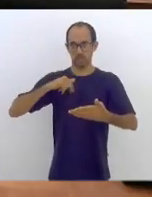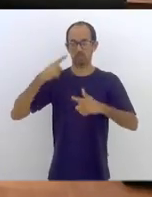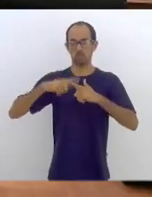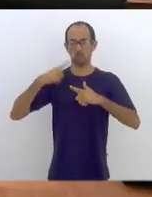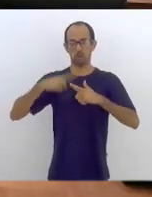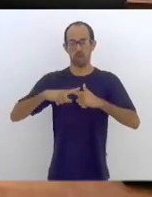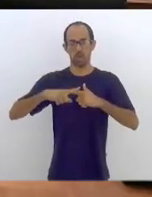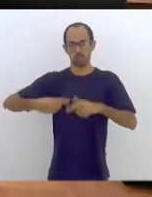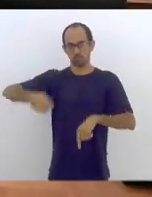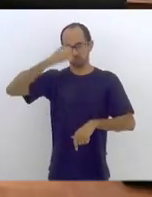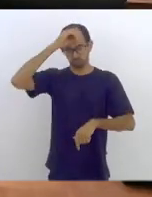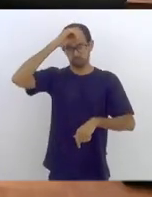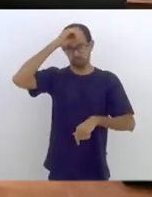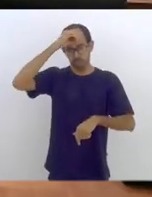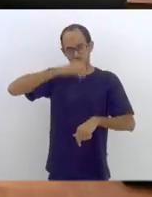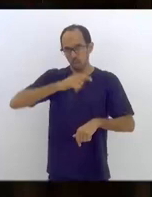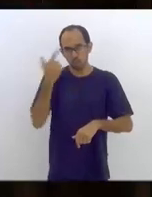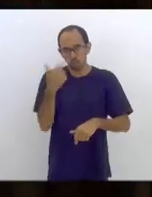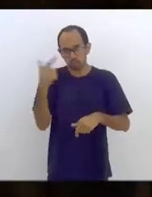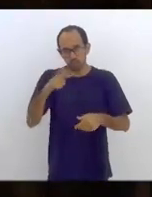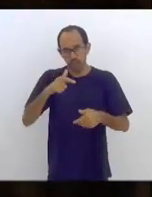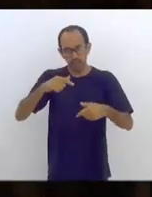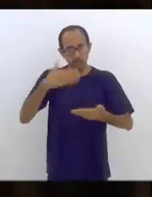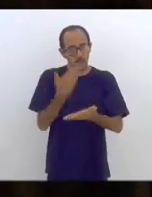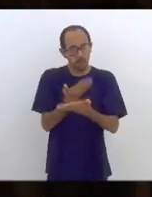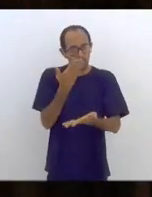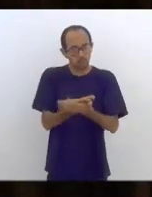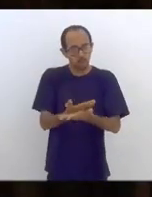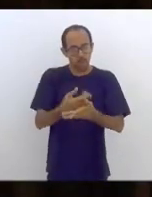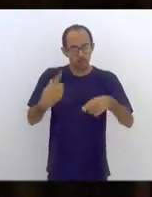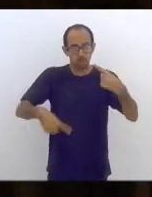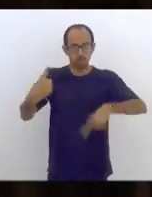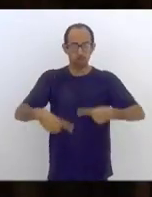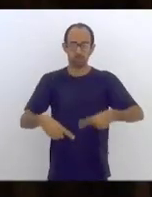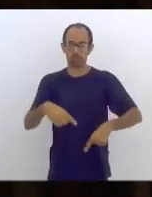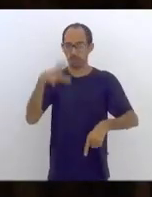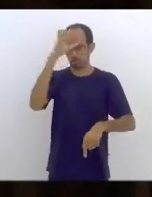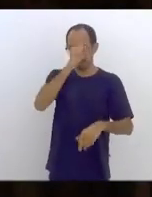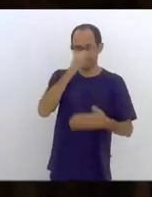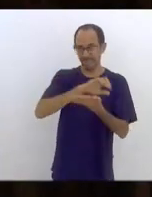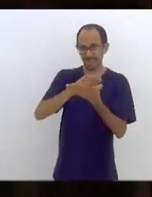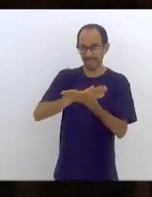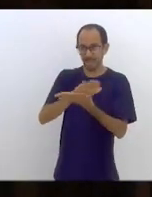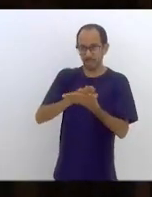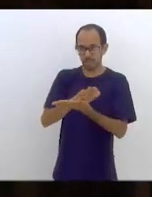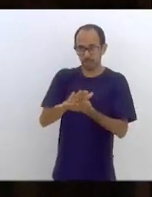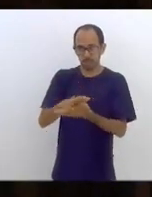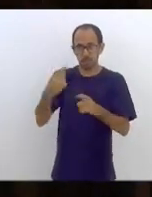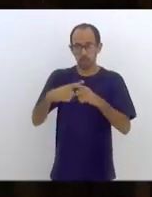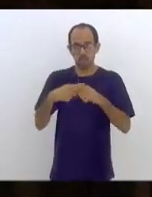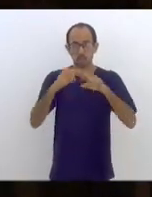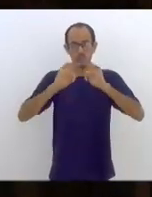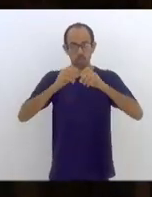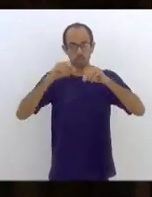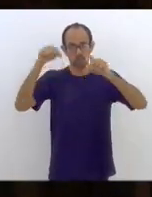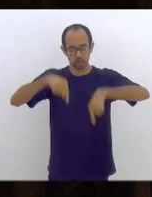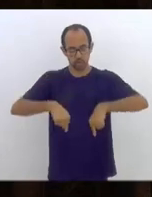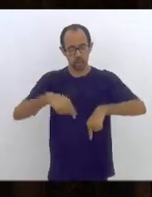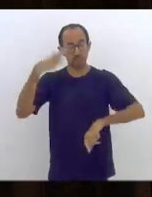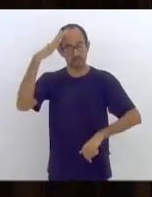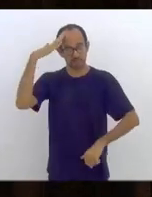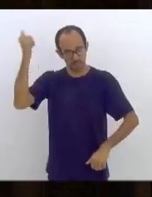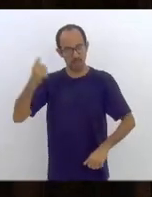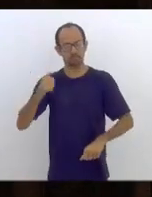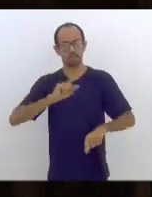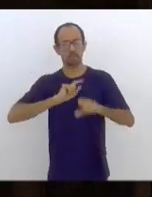é aquele que não estuda a política, que não aprende nada, porque todos que estão aqui sabem o